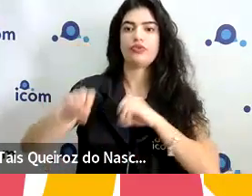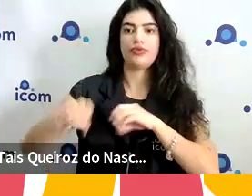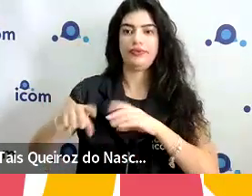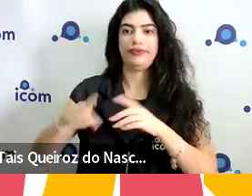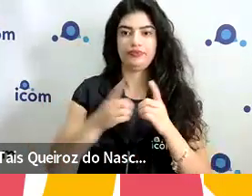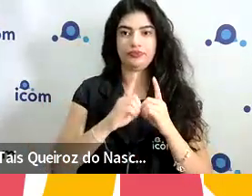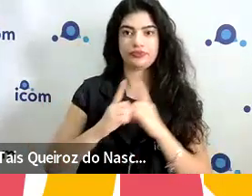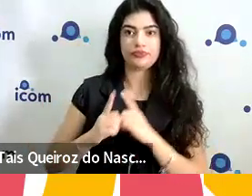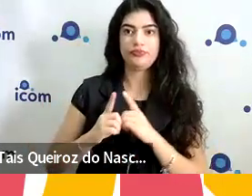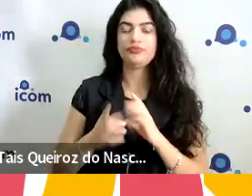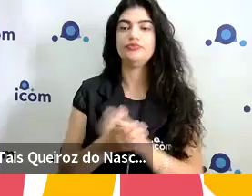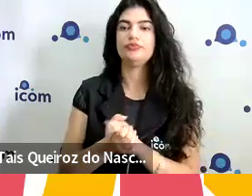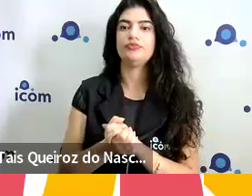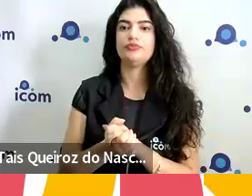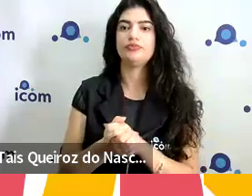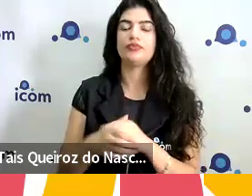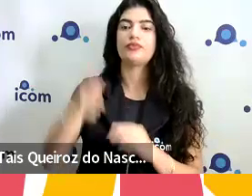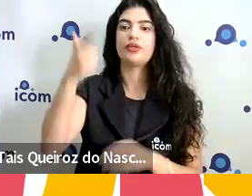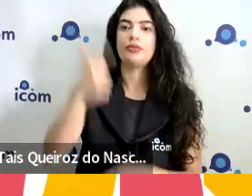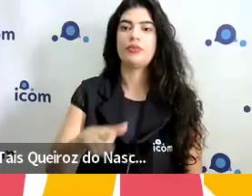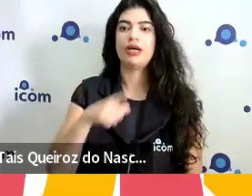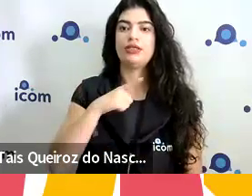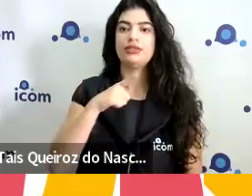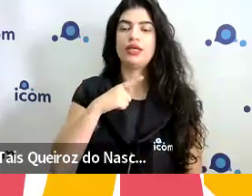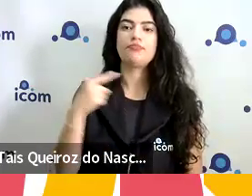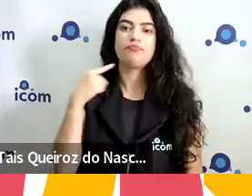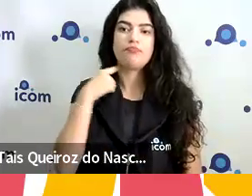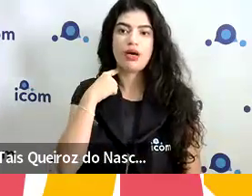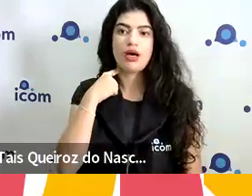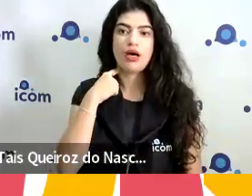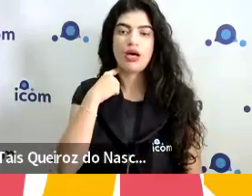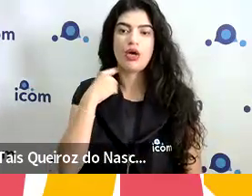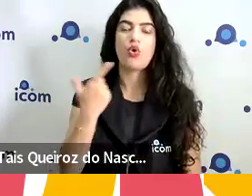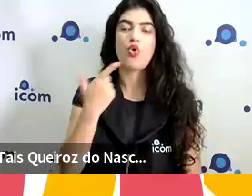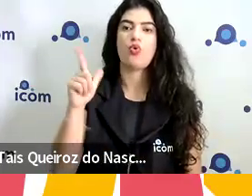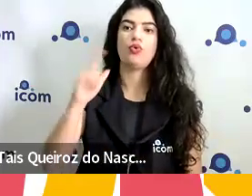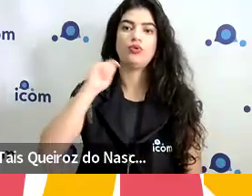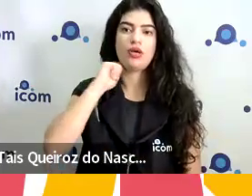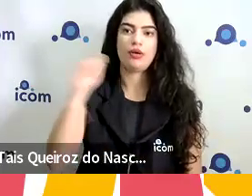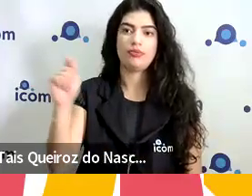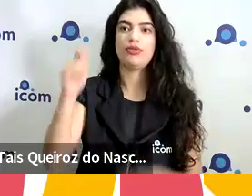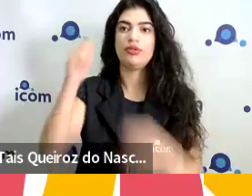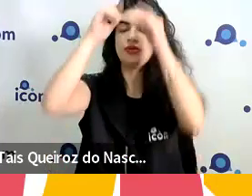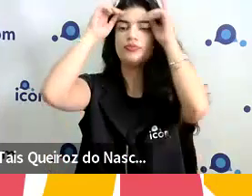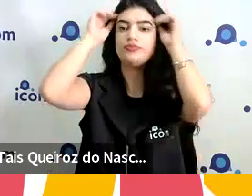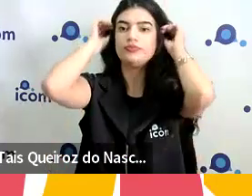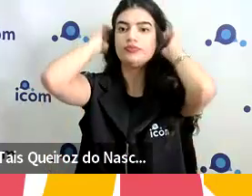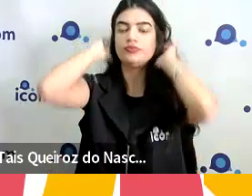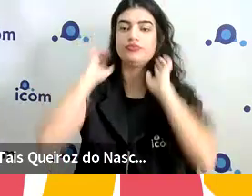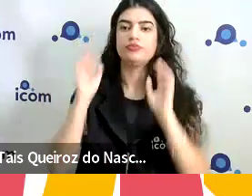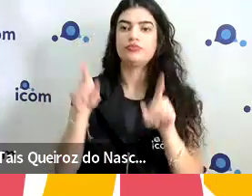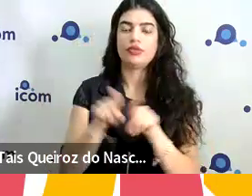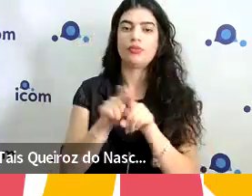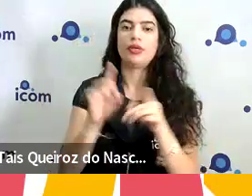digital. Uma vai ser agora em maio e outra em abril. Também está à disposição no site